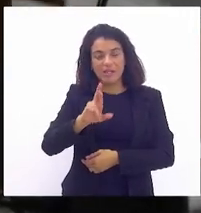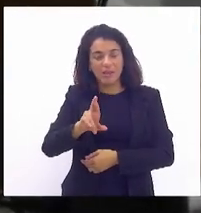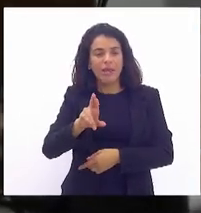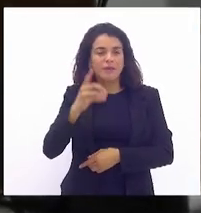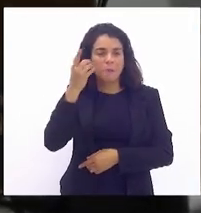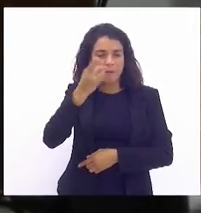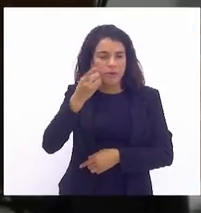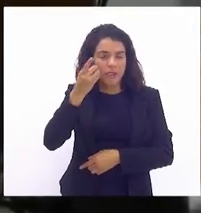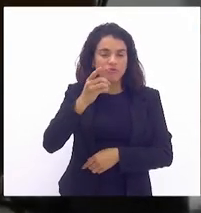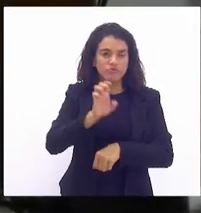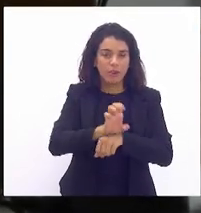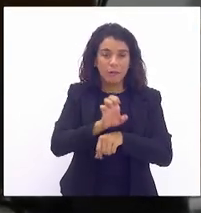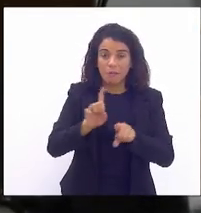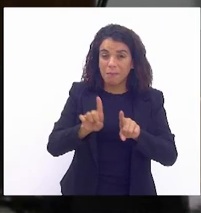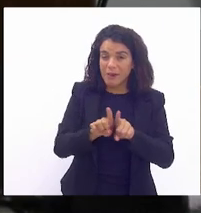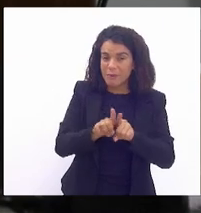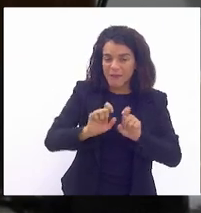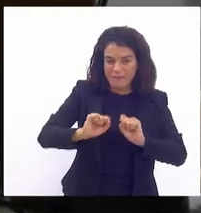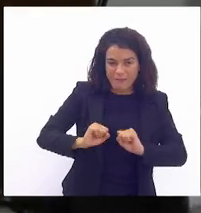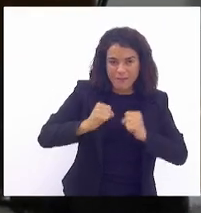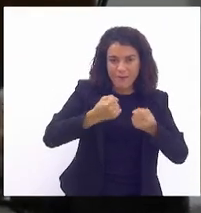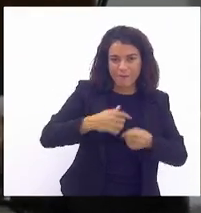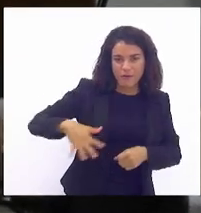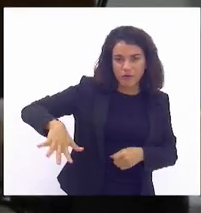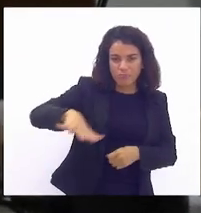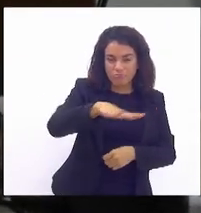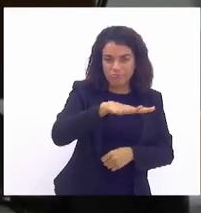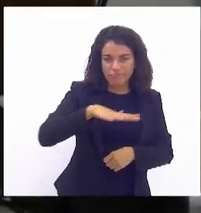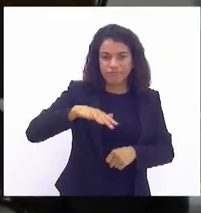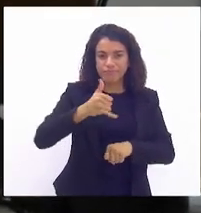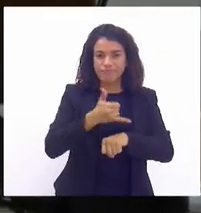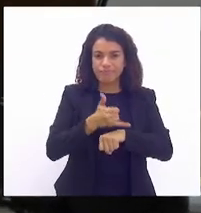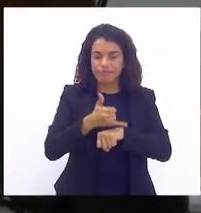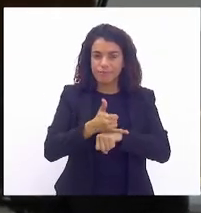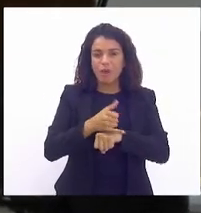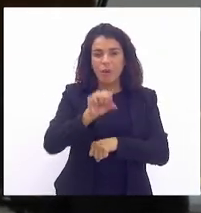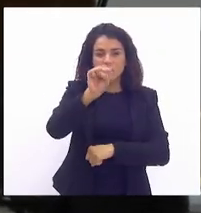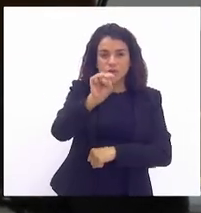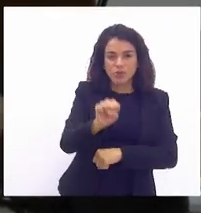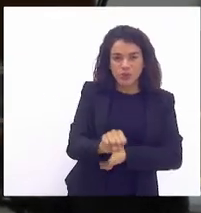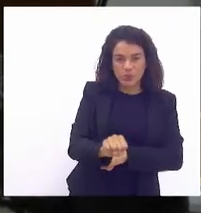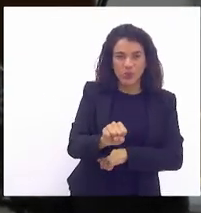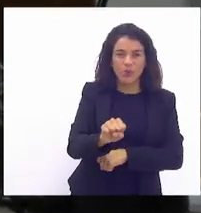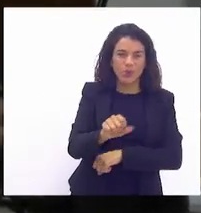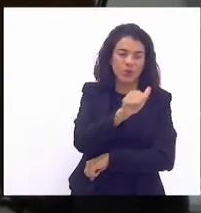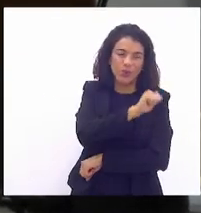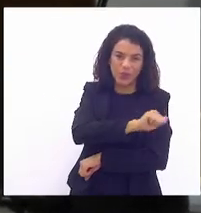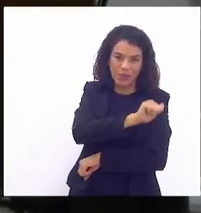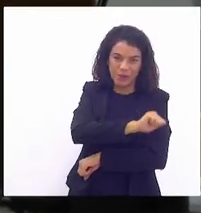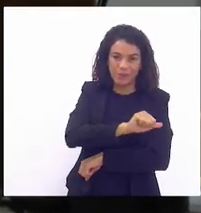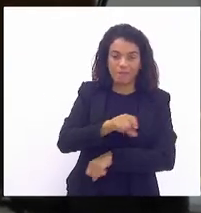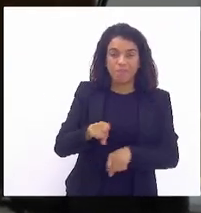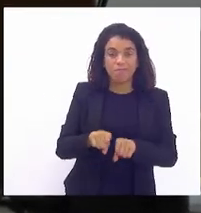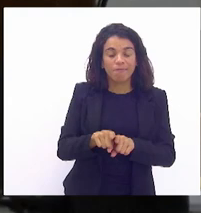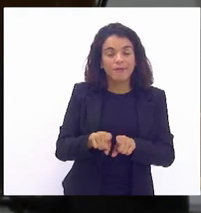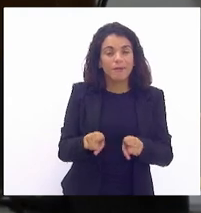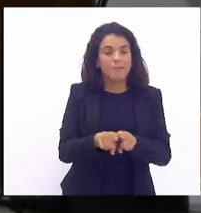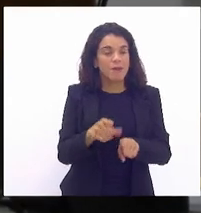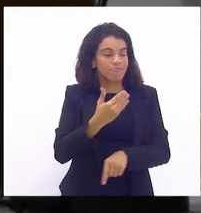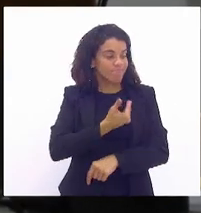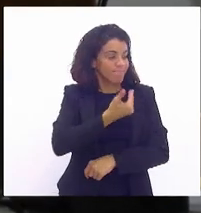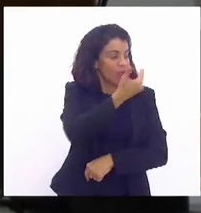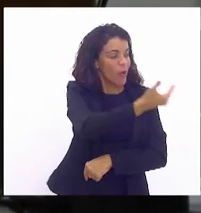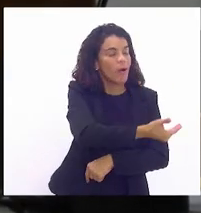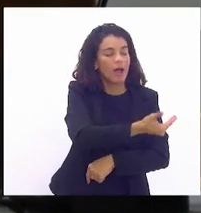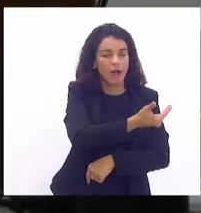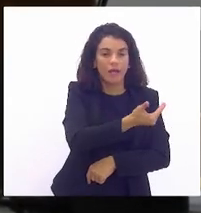defensor desta cidade, desta região, estou do Centro-Sul Fluminense, muito me orgulho de estar no parlamento ao lado de Vossa